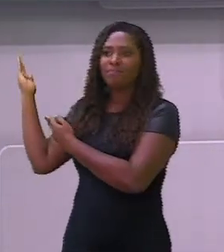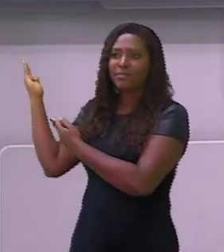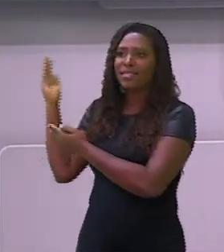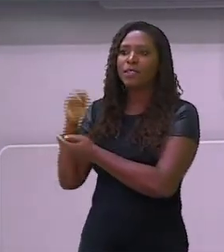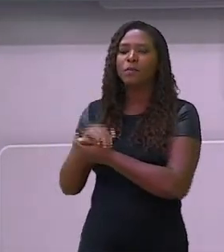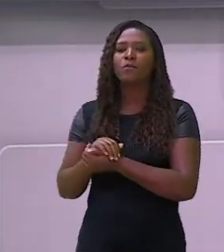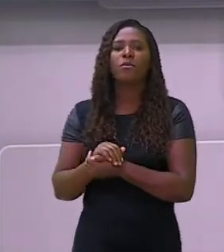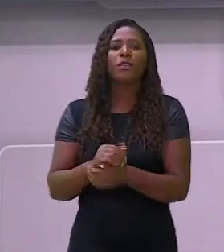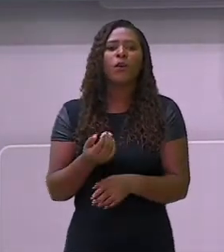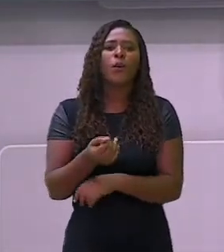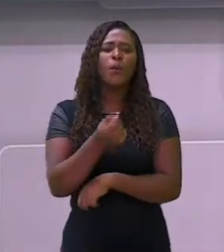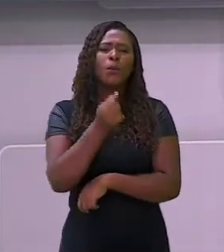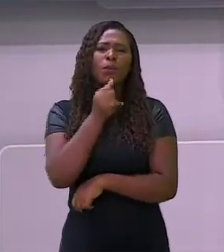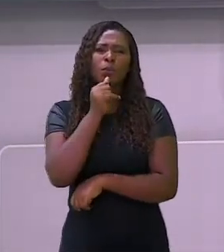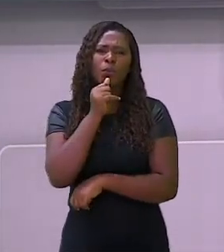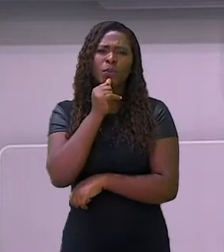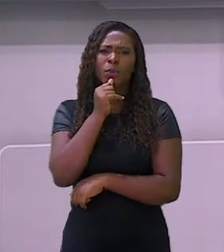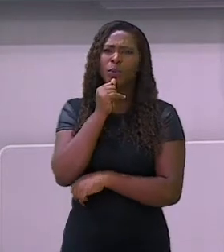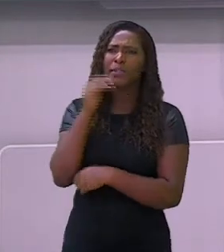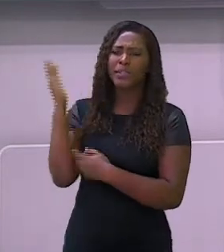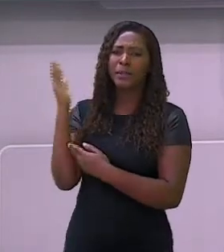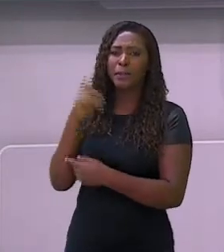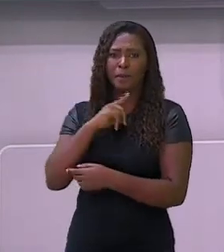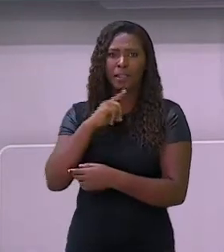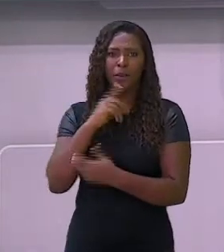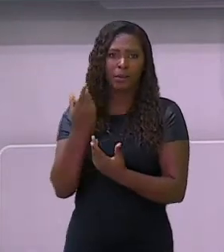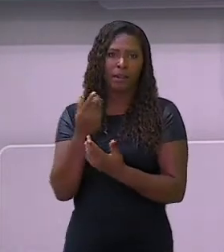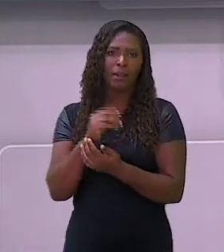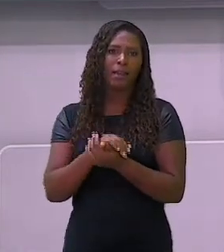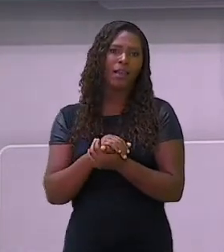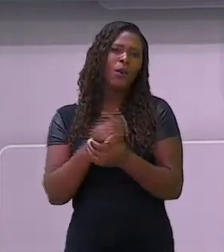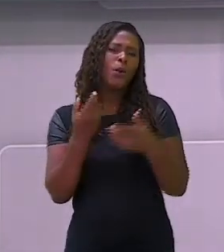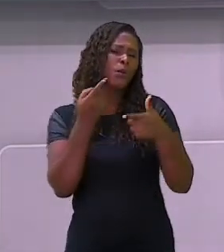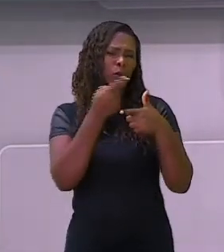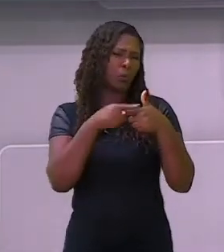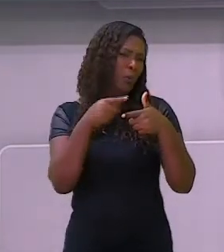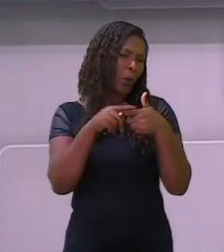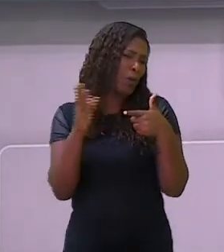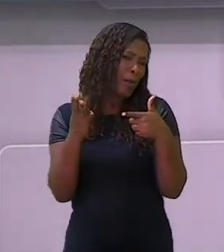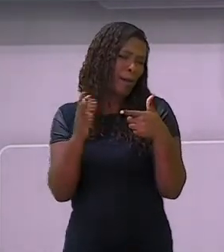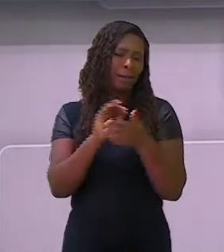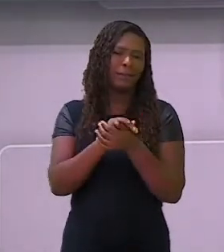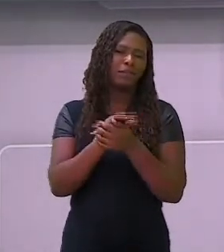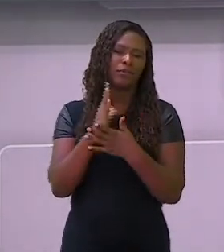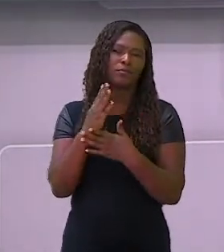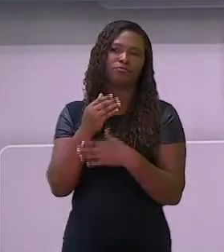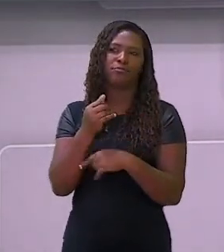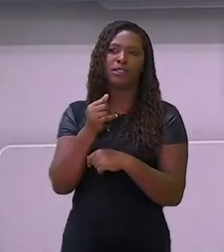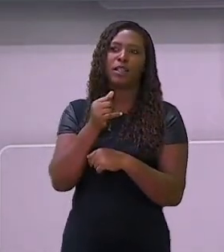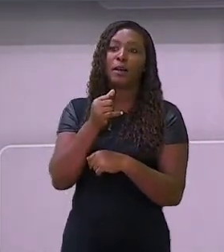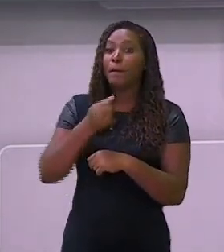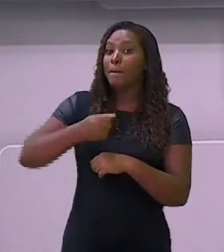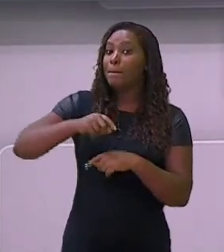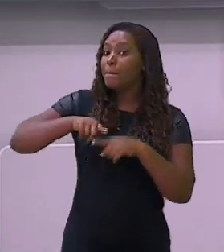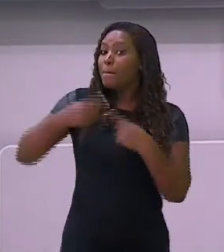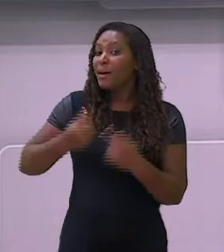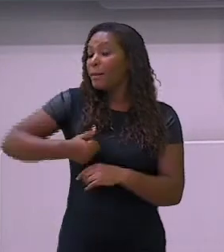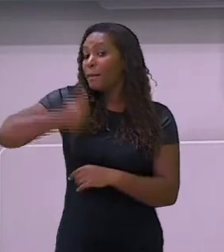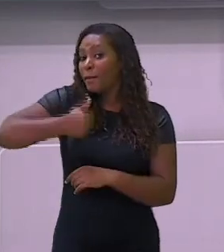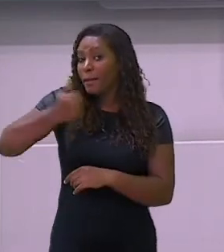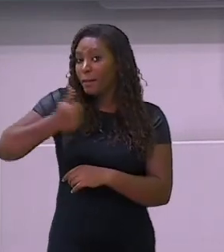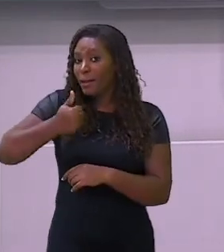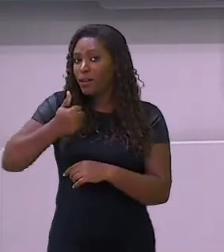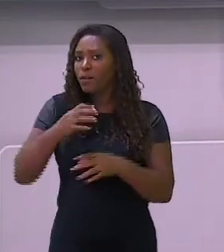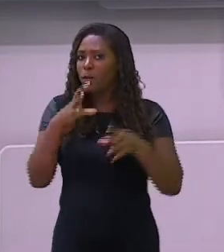nós temos aqui algumas situações primeiro nós vamos calcular a